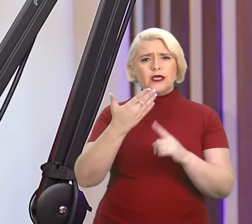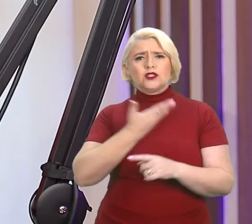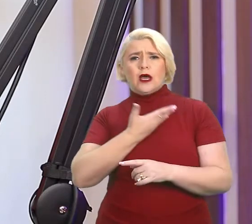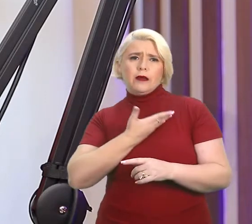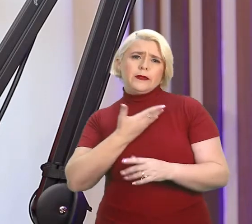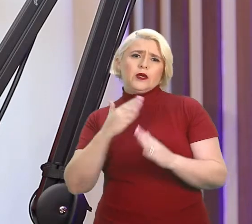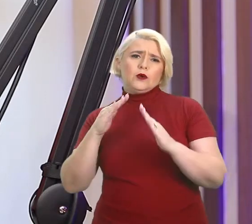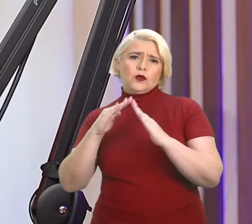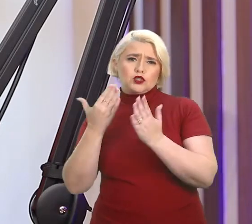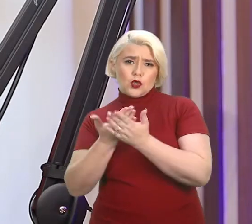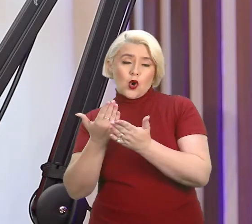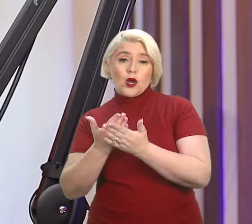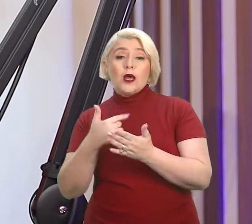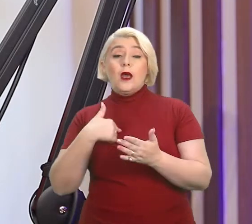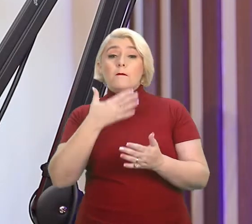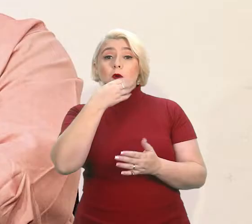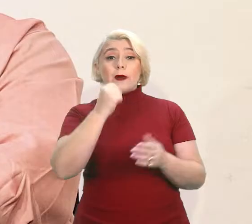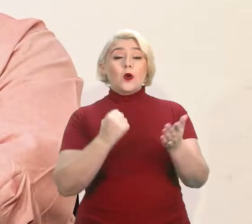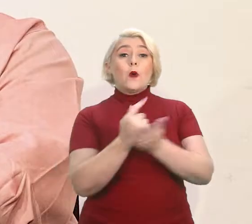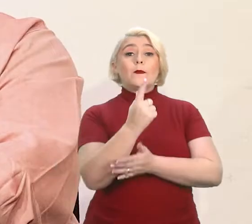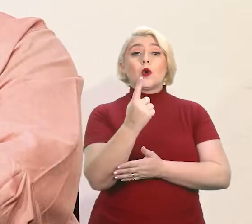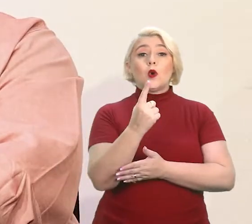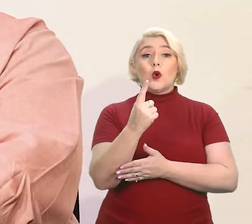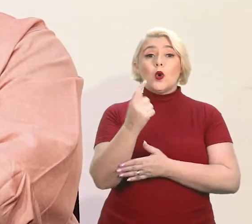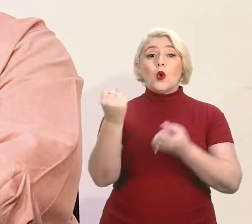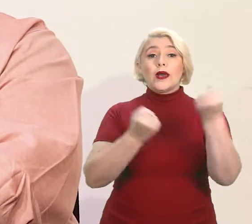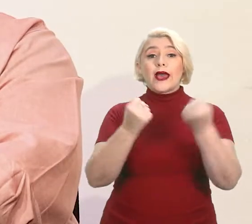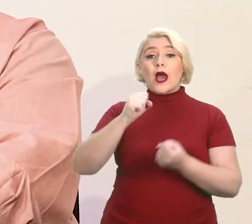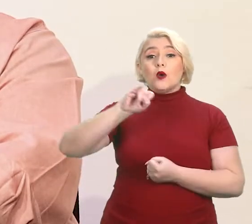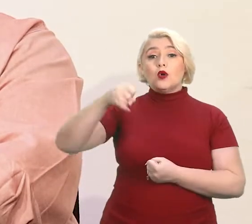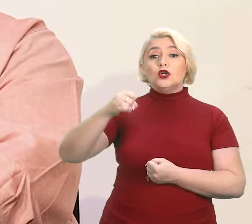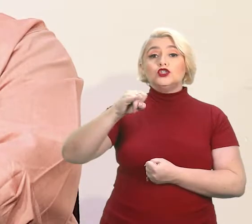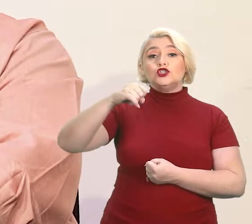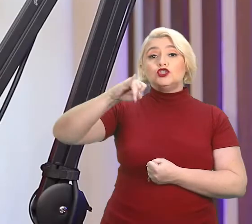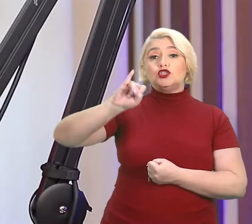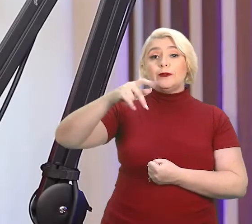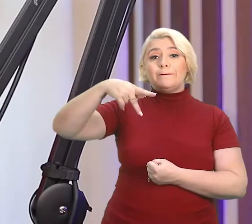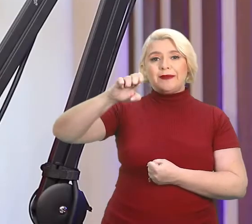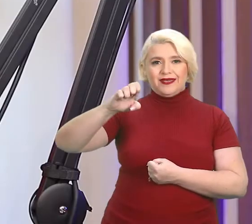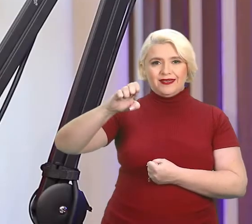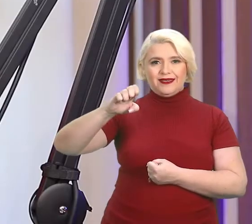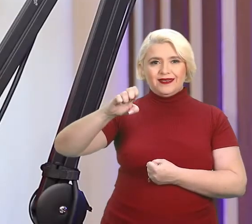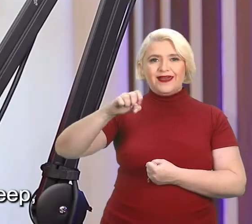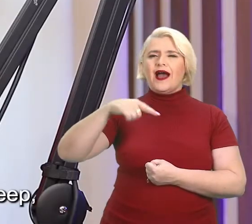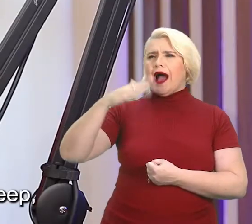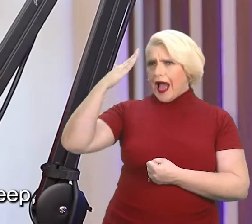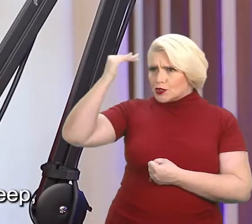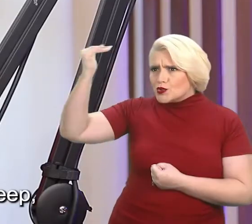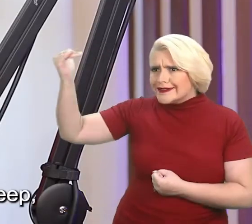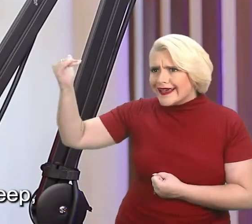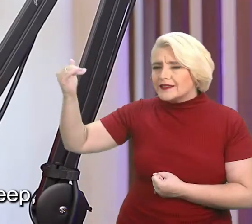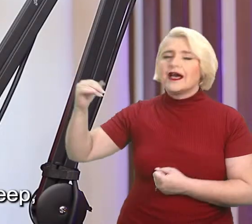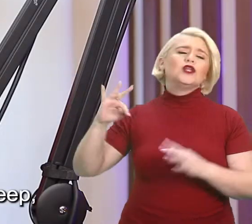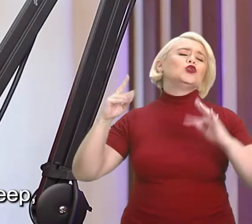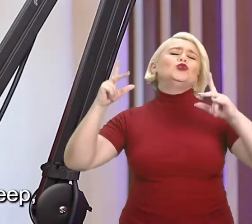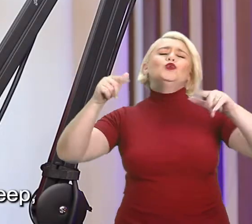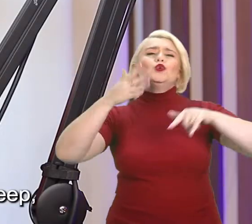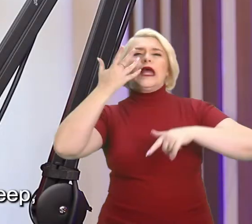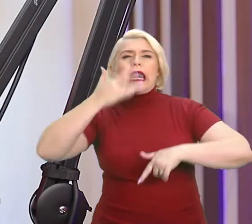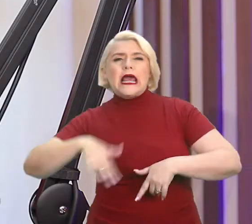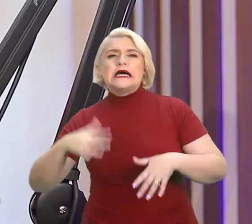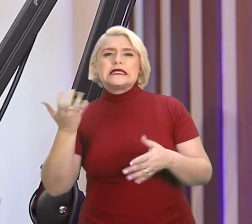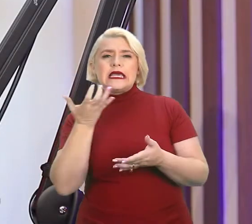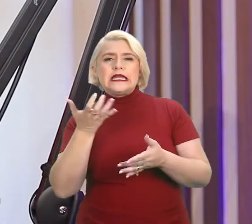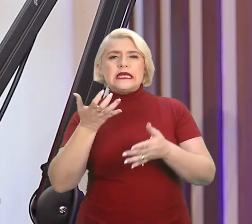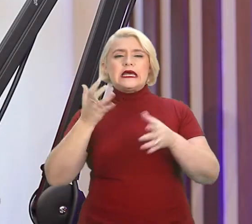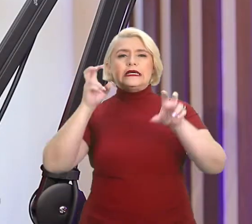um Jeep. Sim, pra gente andar, porque... Aí foi sucesso. Aí a meninada, todo mundo queria dar uma voltinha no Jeep,